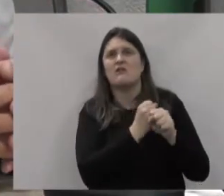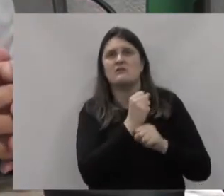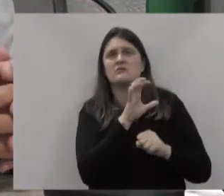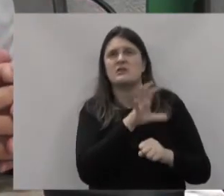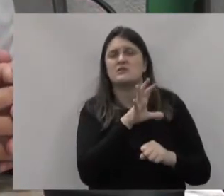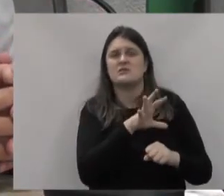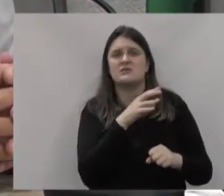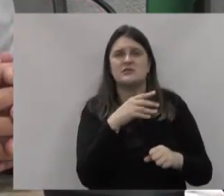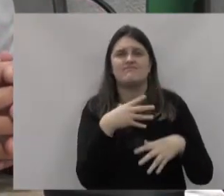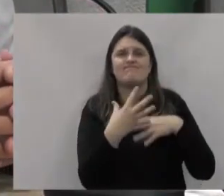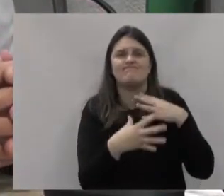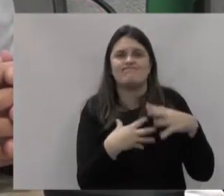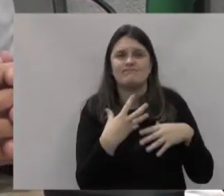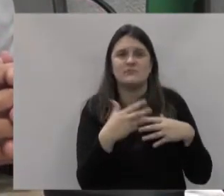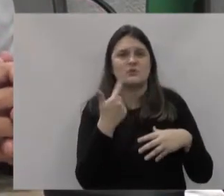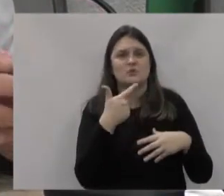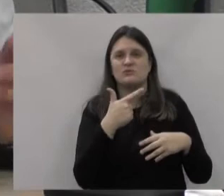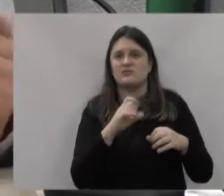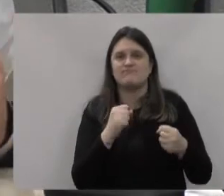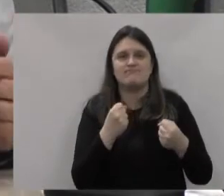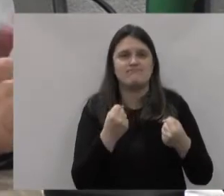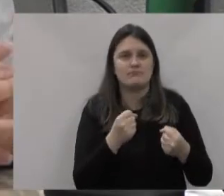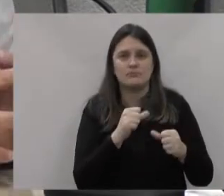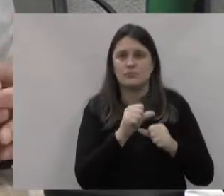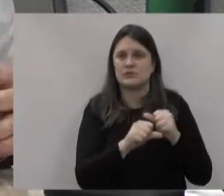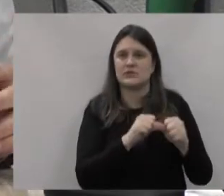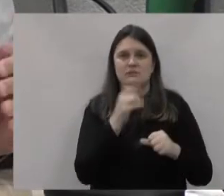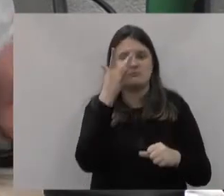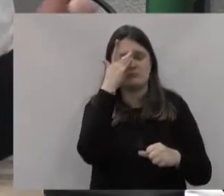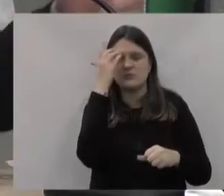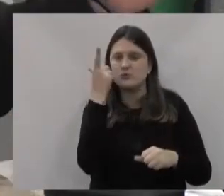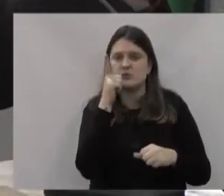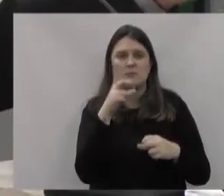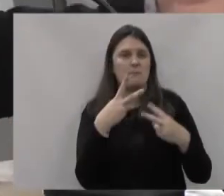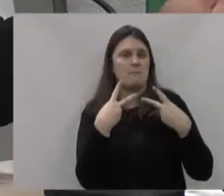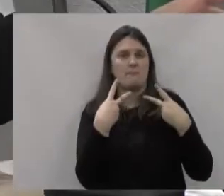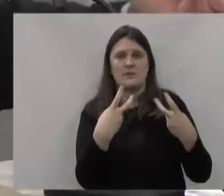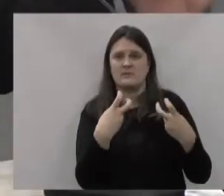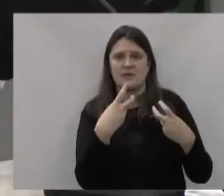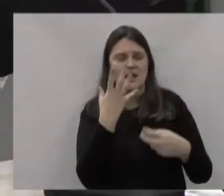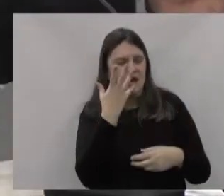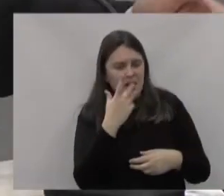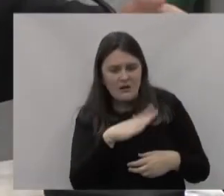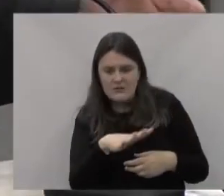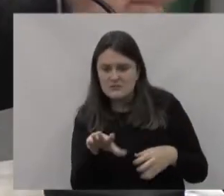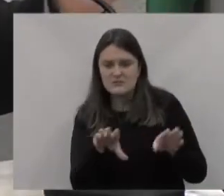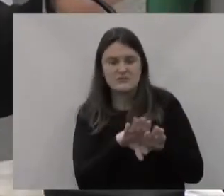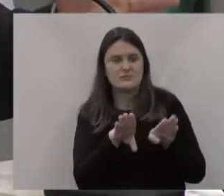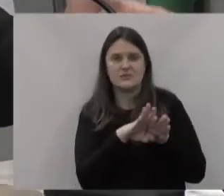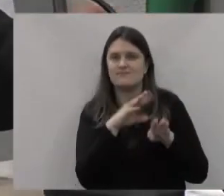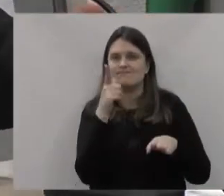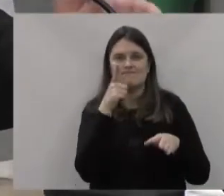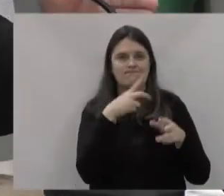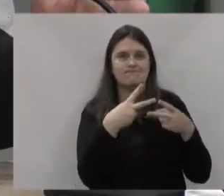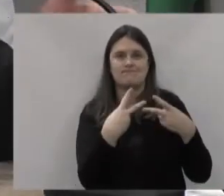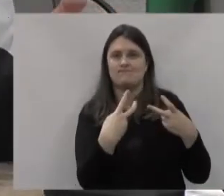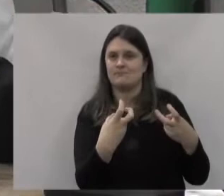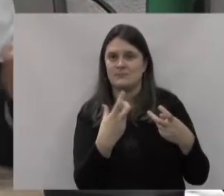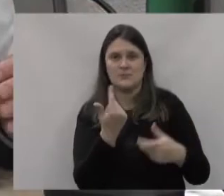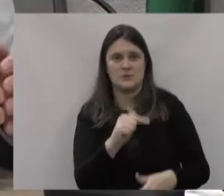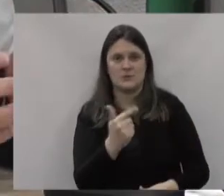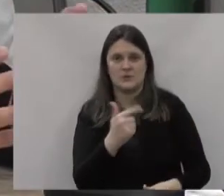a todo tempo naquela situação, e ela não consegue perceber, nem as crianças, nem os filhos, nem a